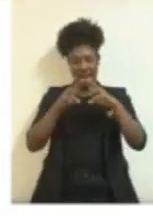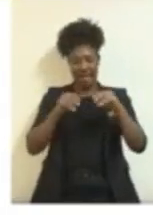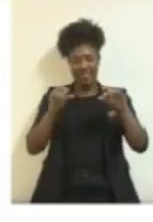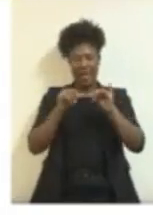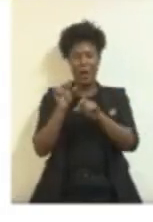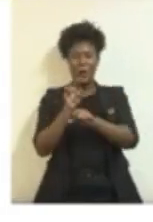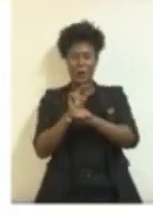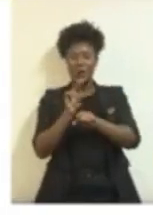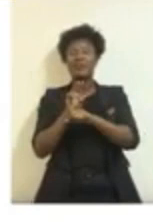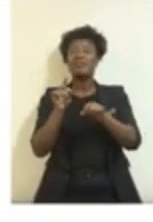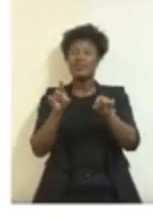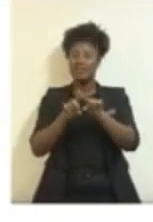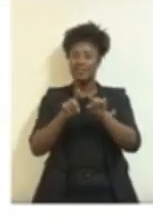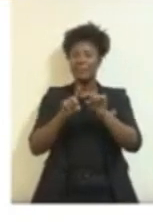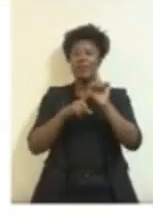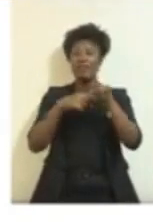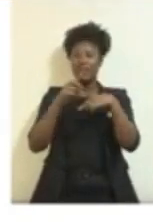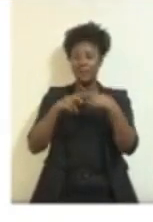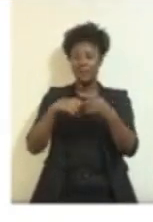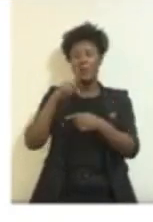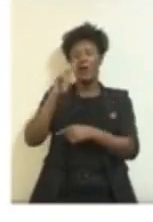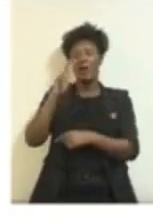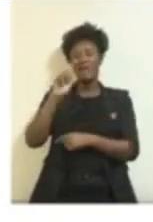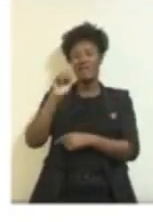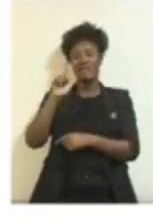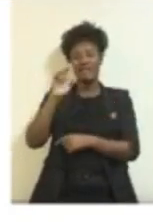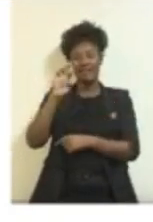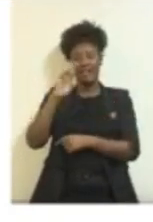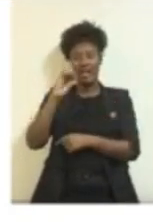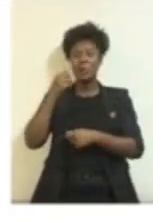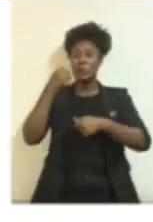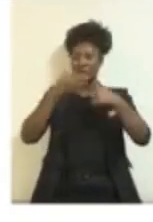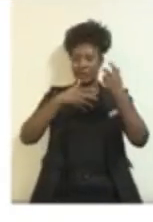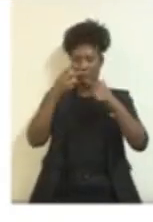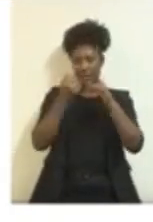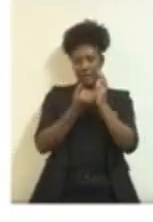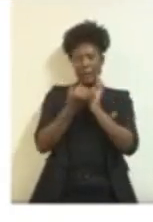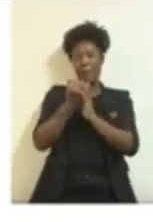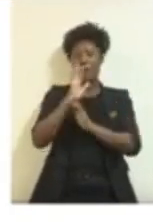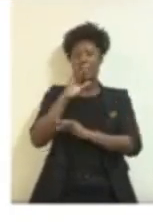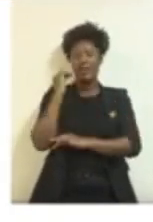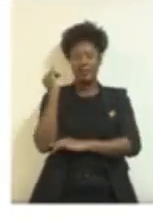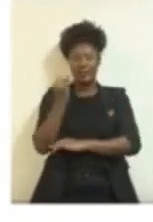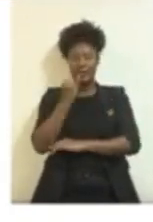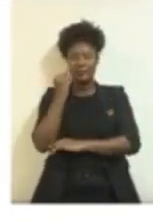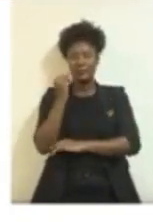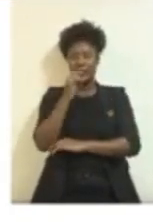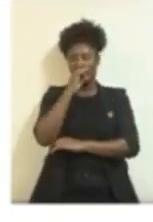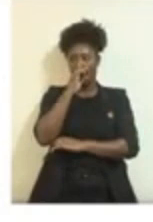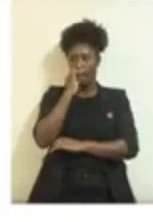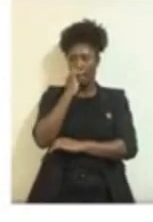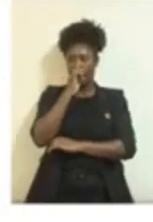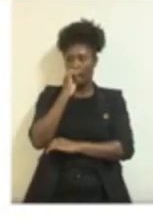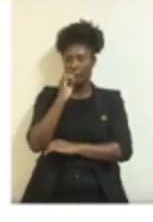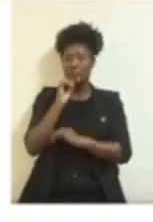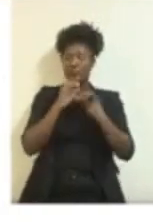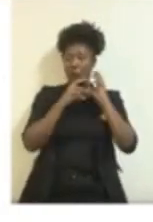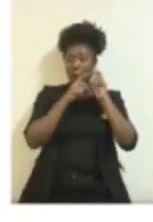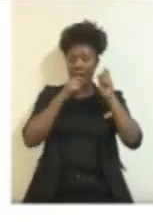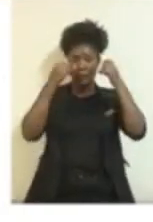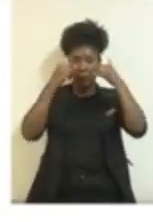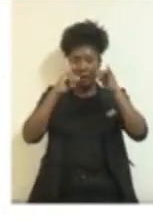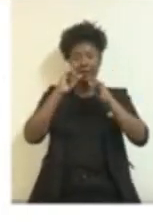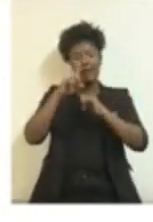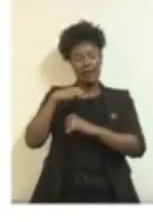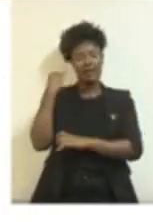vai discutir isso muito mais detalhe depois com vocês, tá? Mas isso é importante. O elemento gado aqui faz parte desse